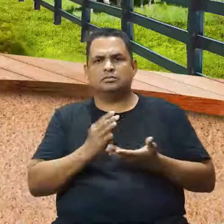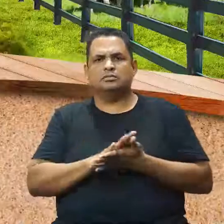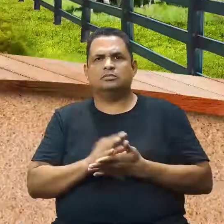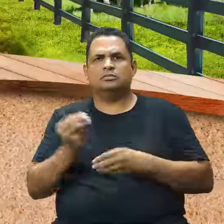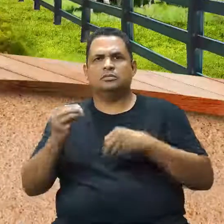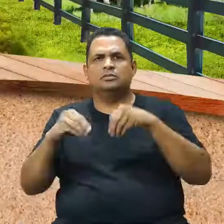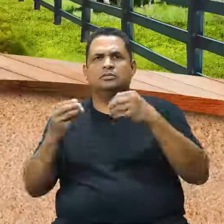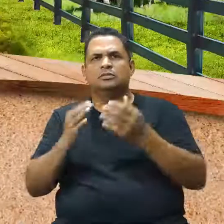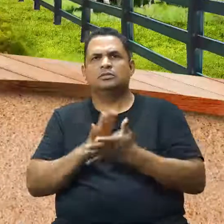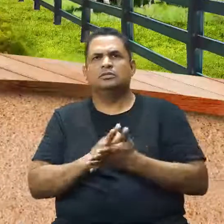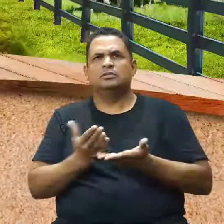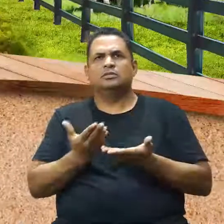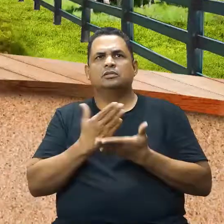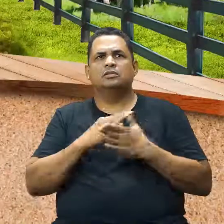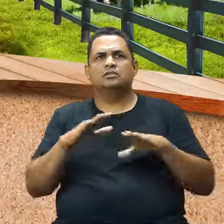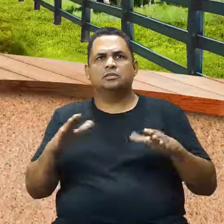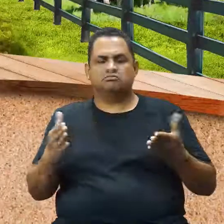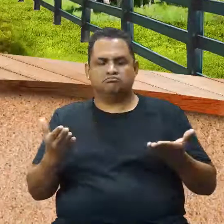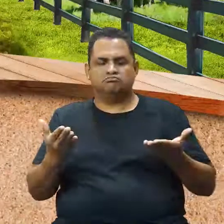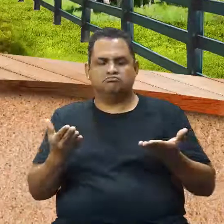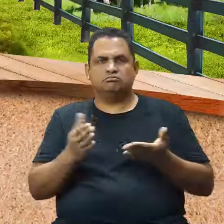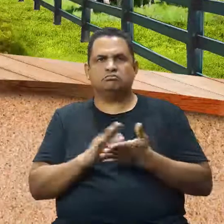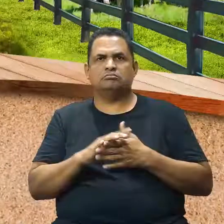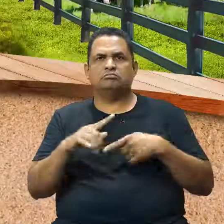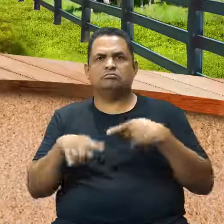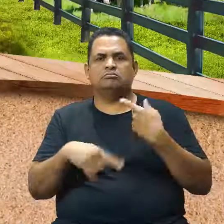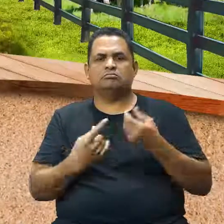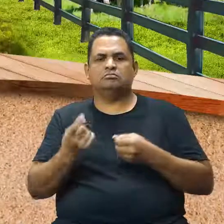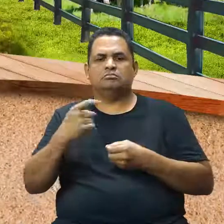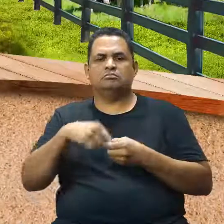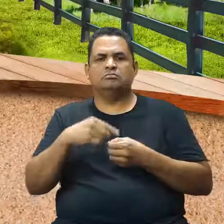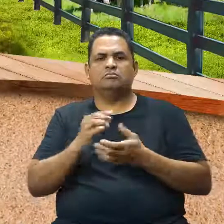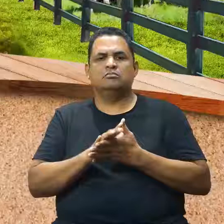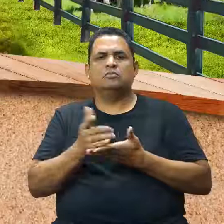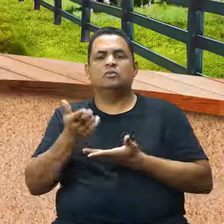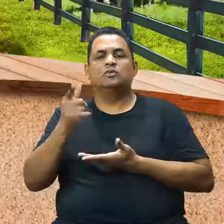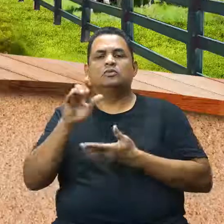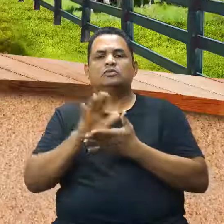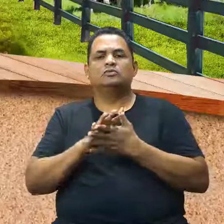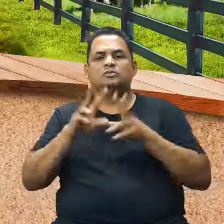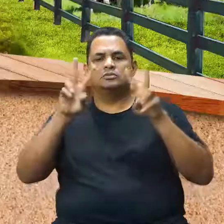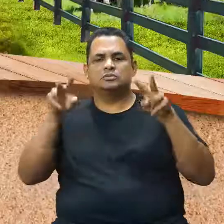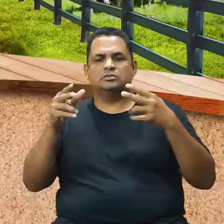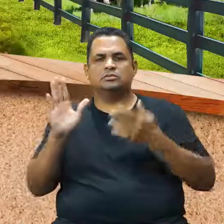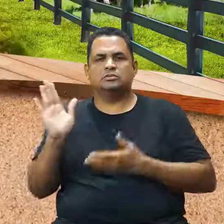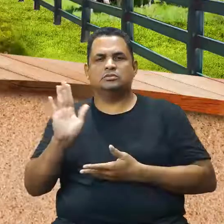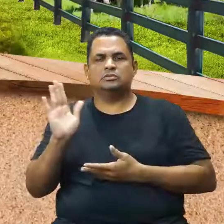galera? A gente fica por aqui. Daqui a pouco nós voltamos com outro assunto. Tchau, tchau.